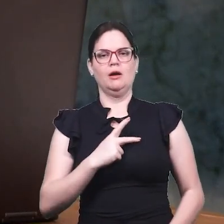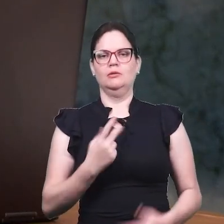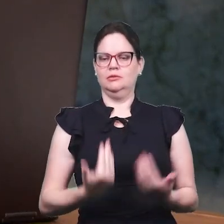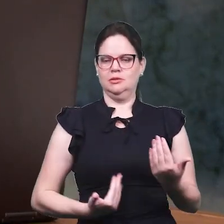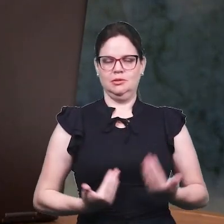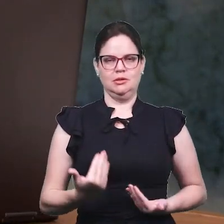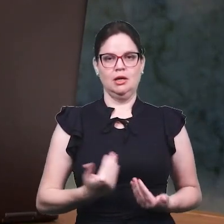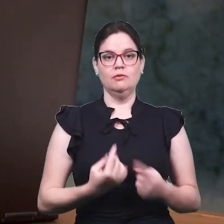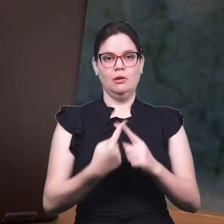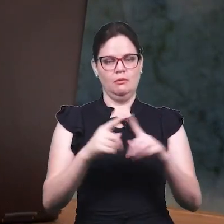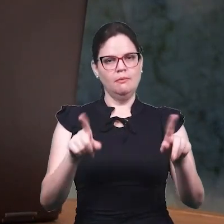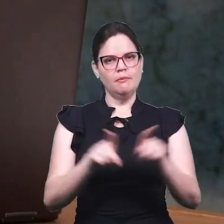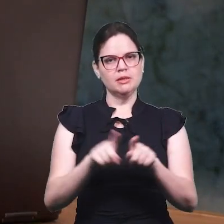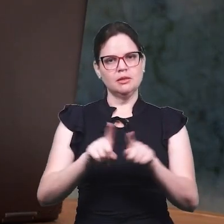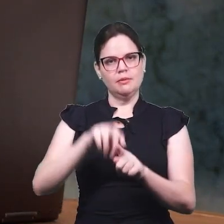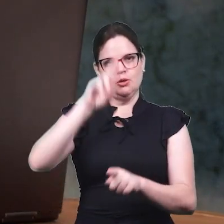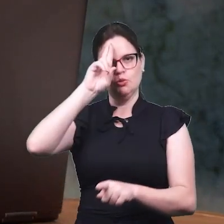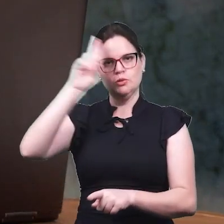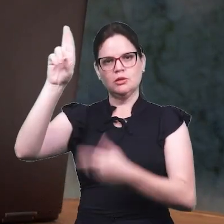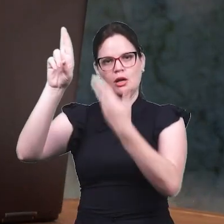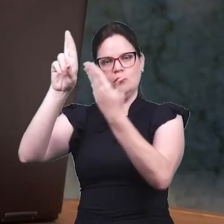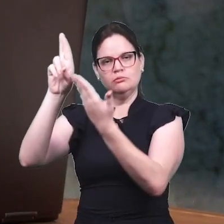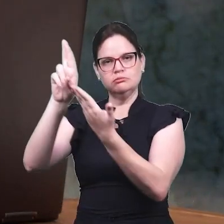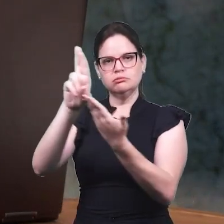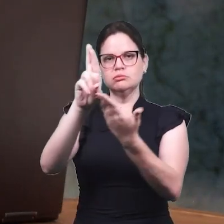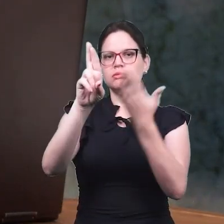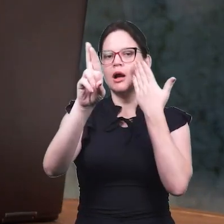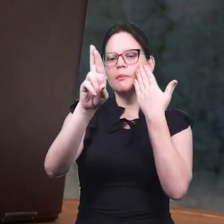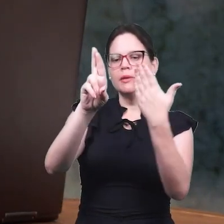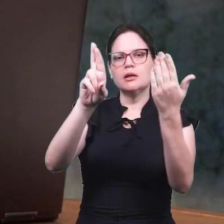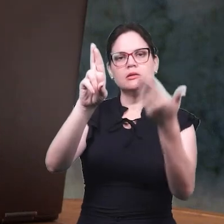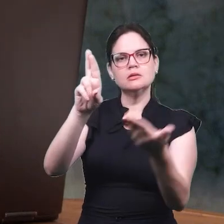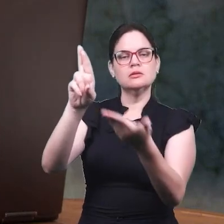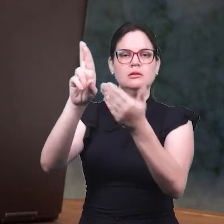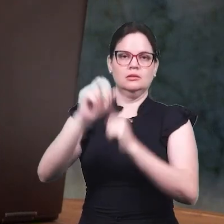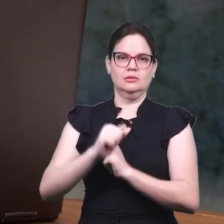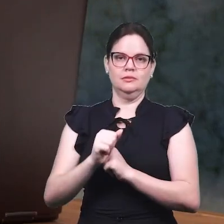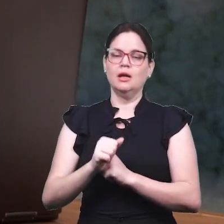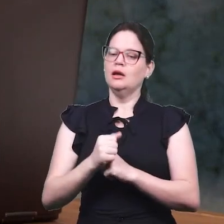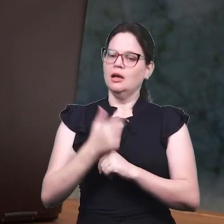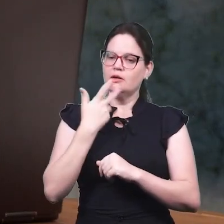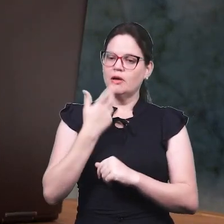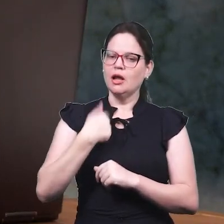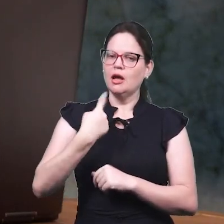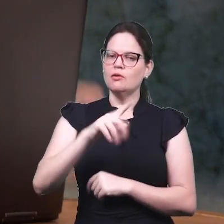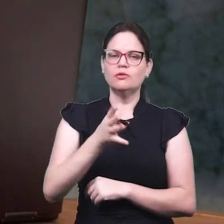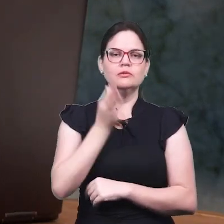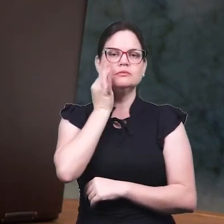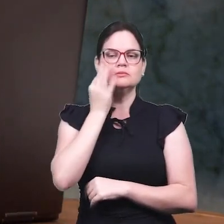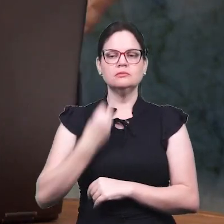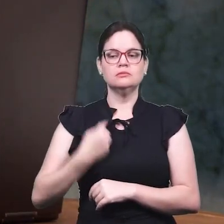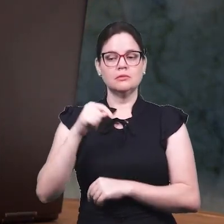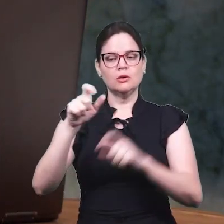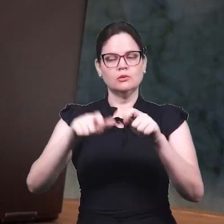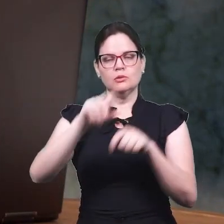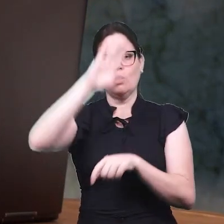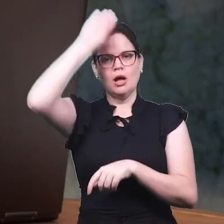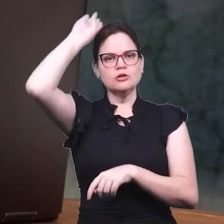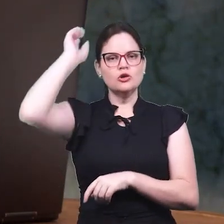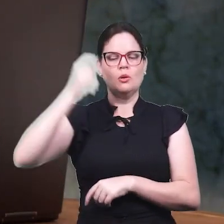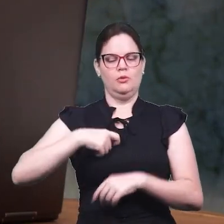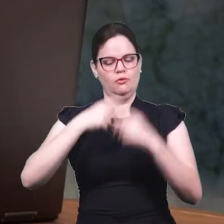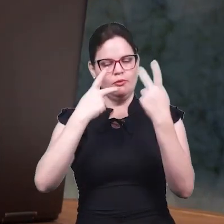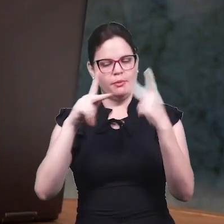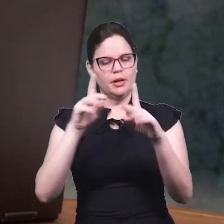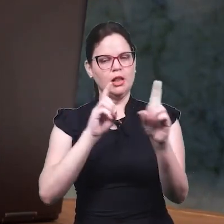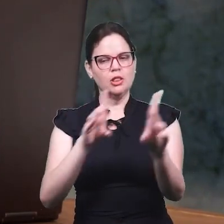com o Senhor, mas ele apresenta o Senhor Jesus também. E diz que está pronto para ir lá e para entregar o Evangelho. Uma igreja que nem